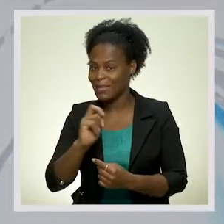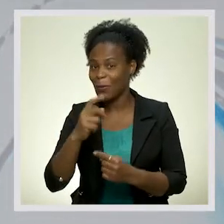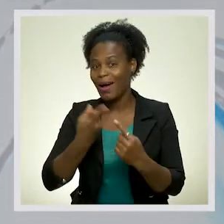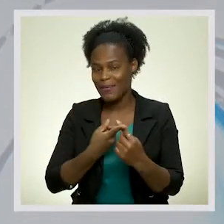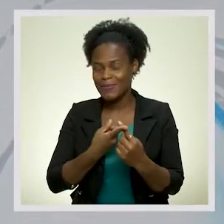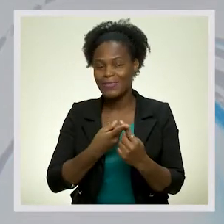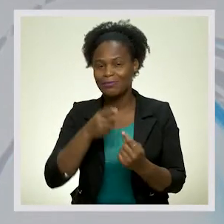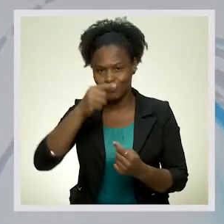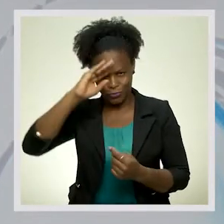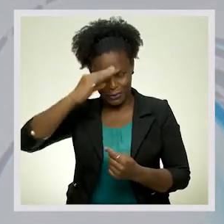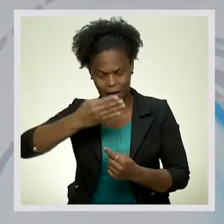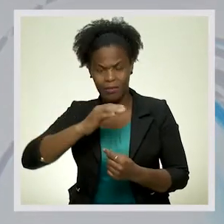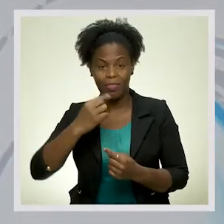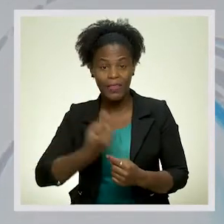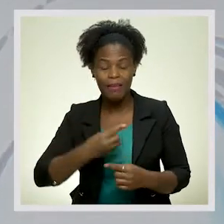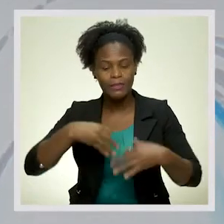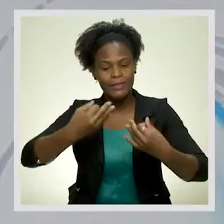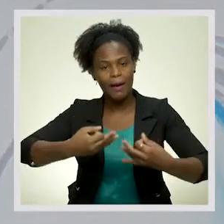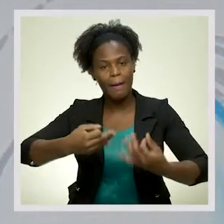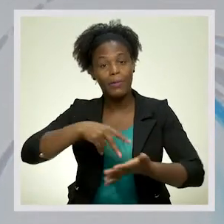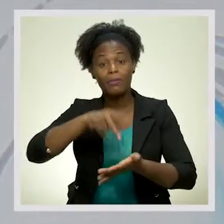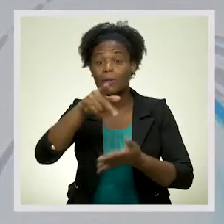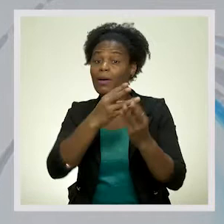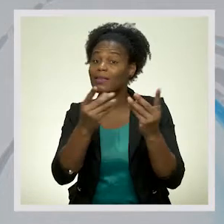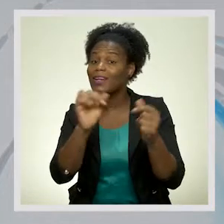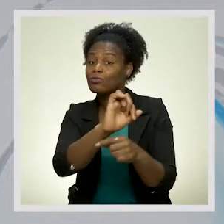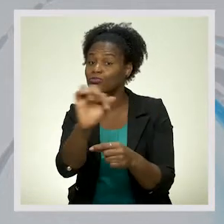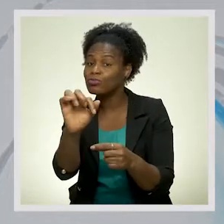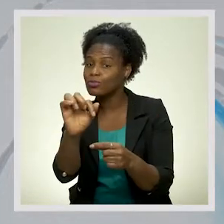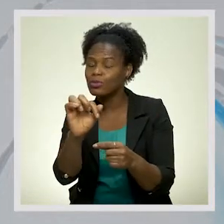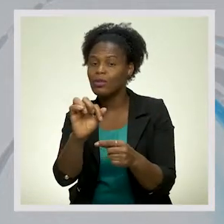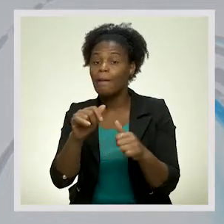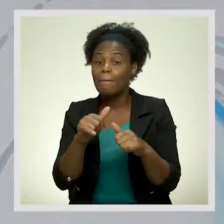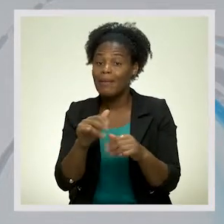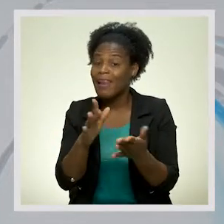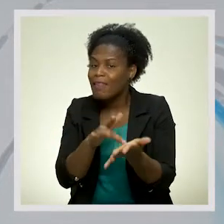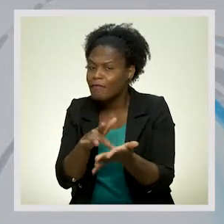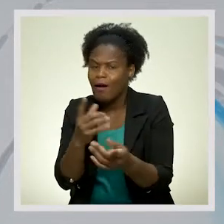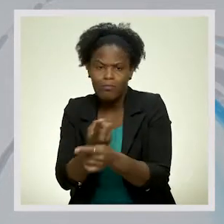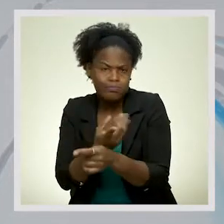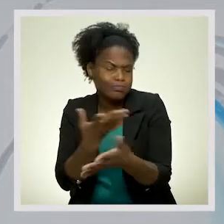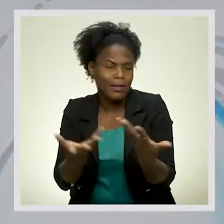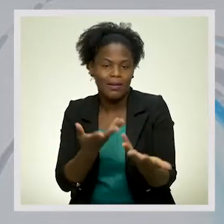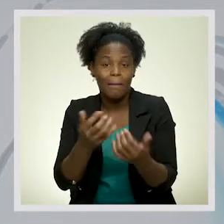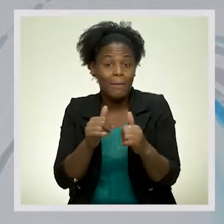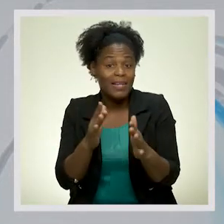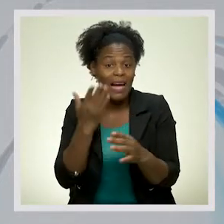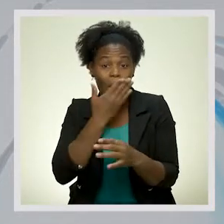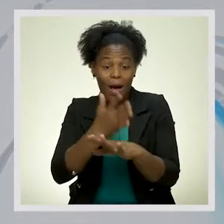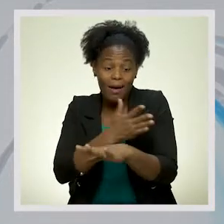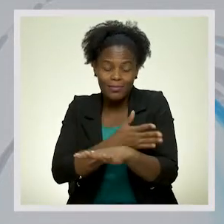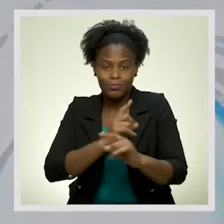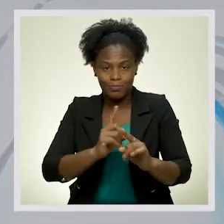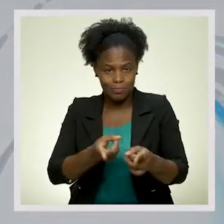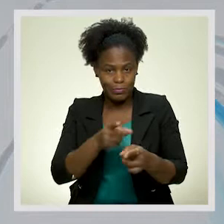E já sabem que devem ter sempre presente os vossos materiais. Mas antes de começarmos a aula propriamente dita, não